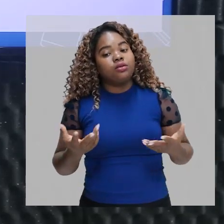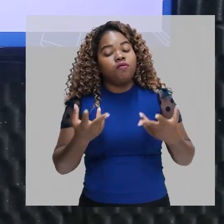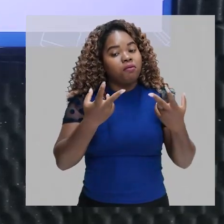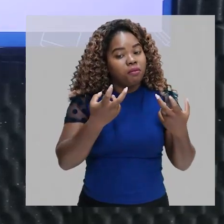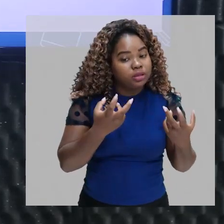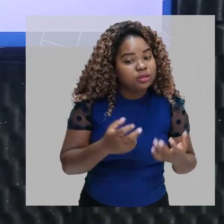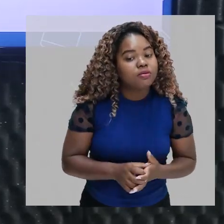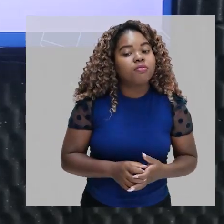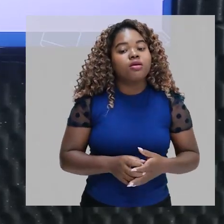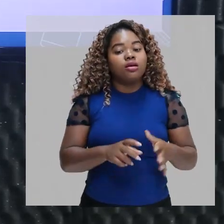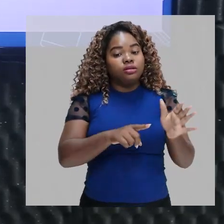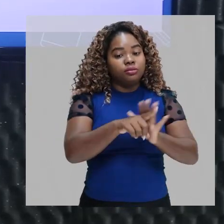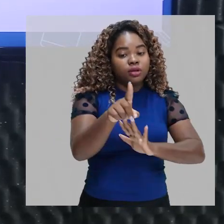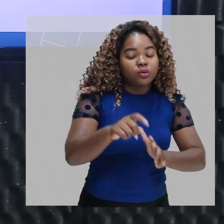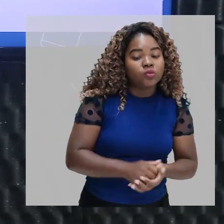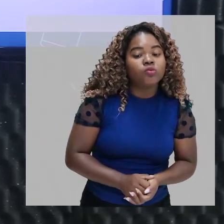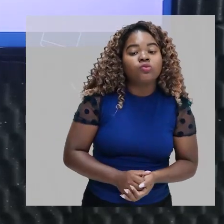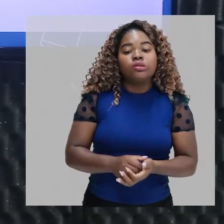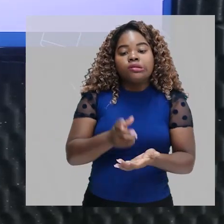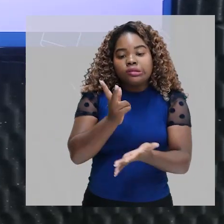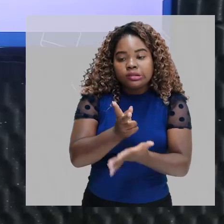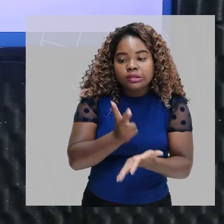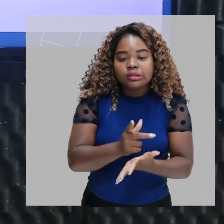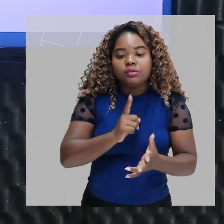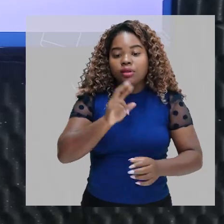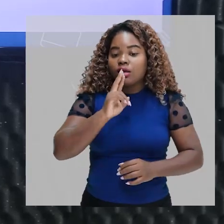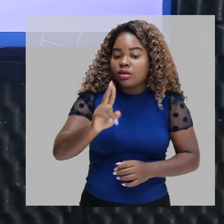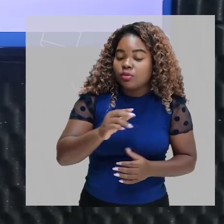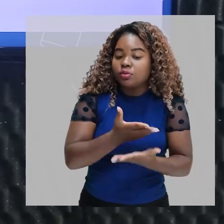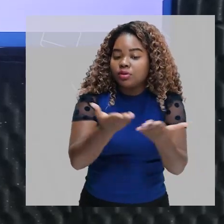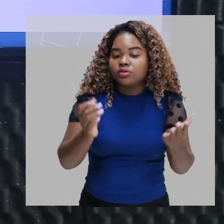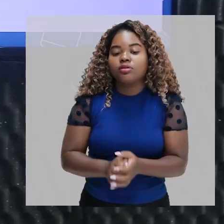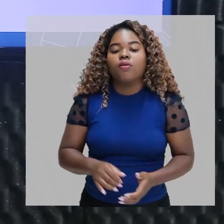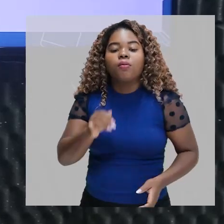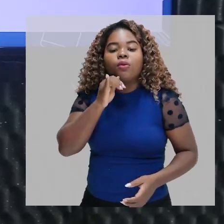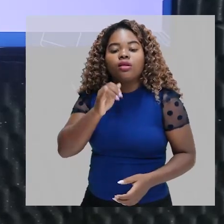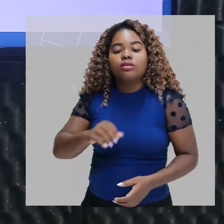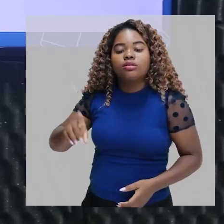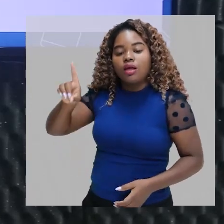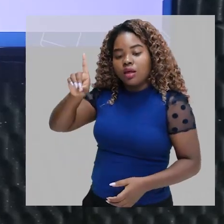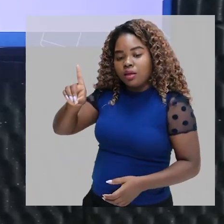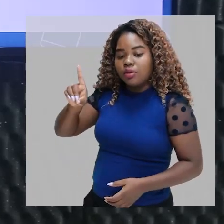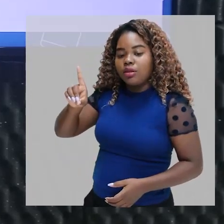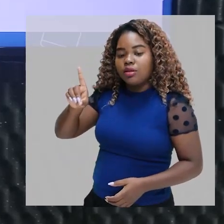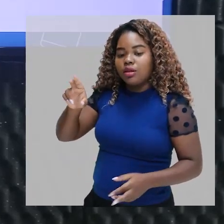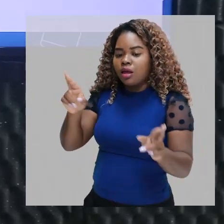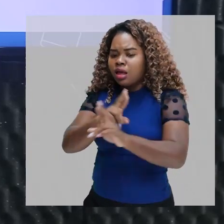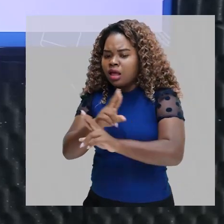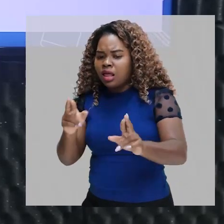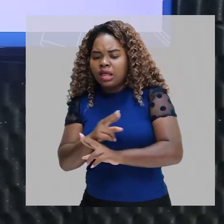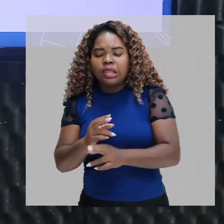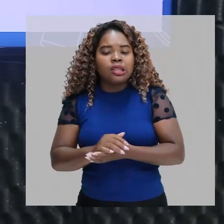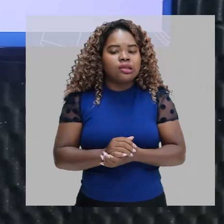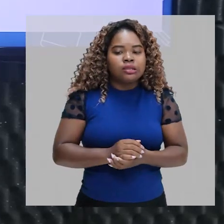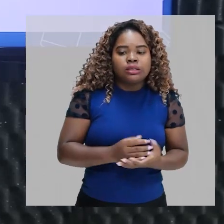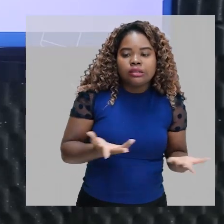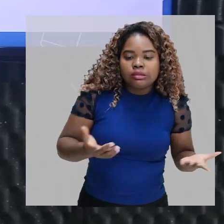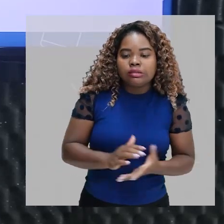vida, assim como também ela é capaz de nos aproximar da vida, trazendo-nos para um contexto real, para um